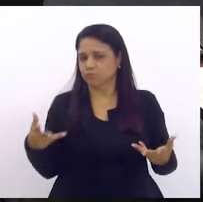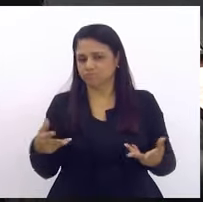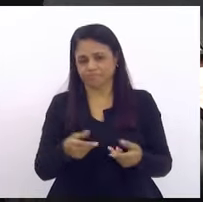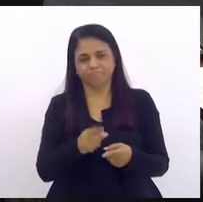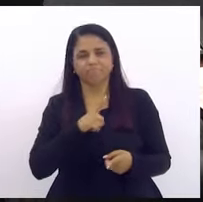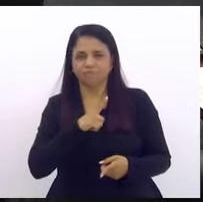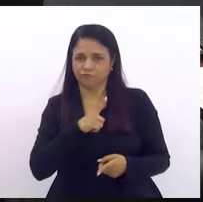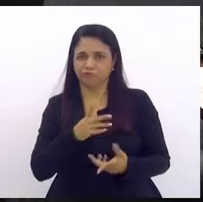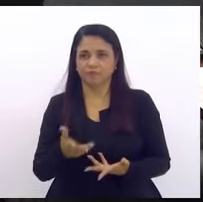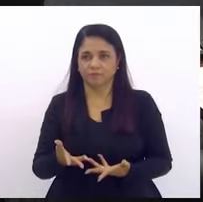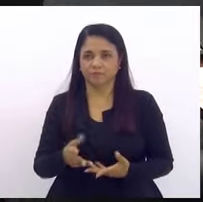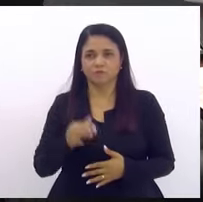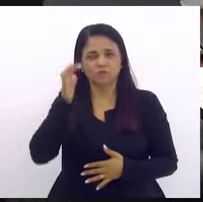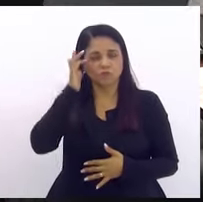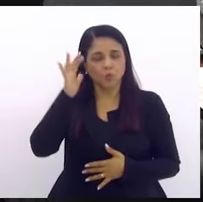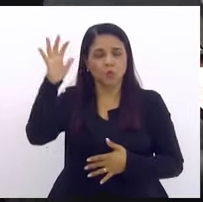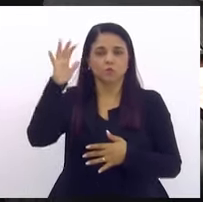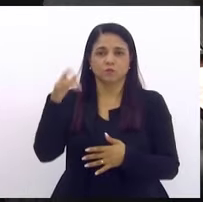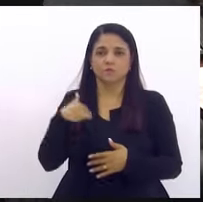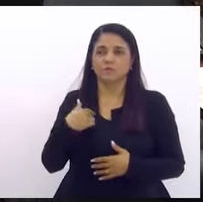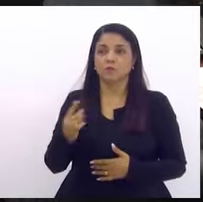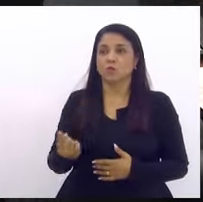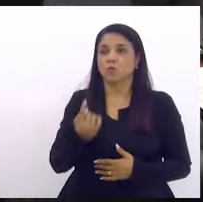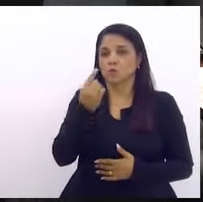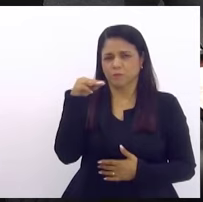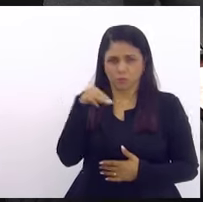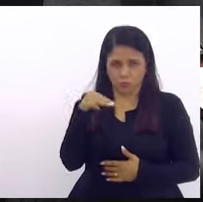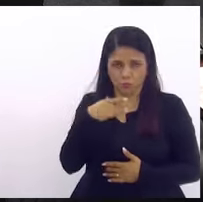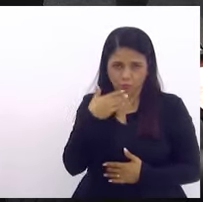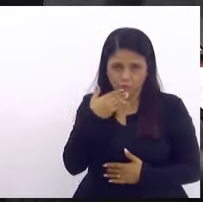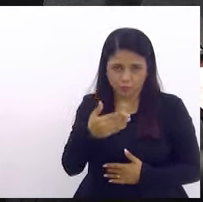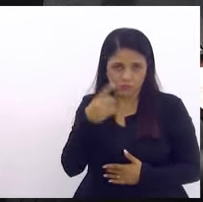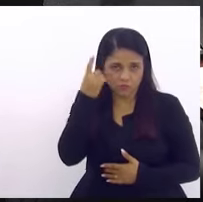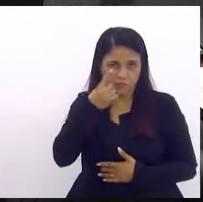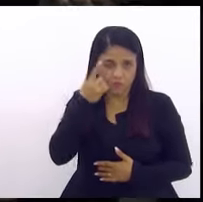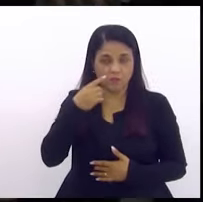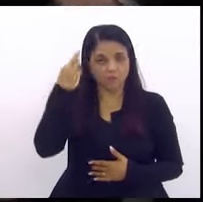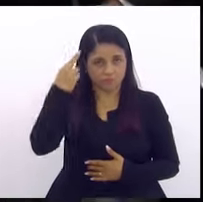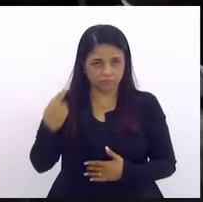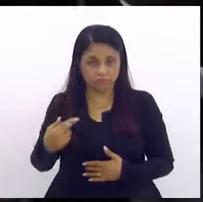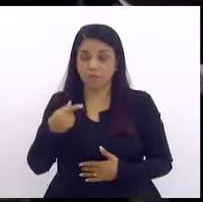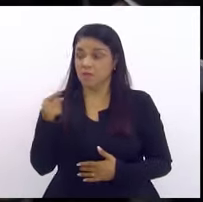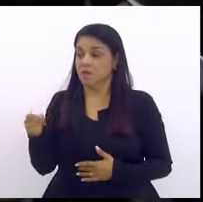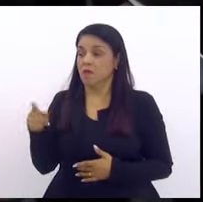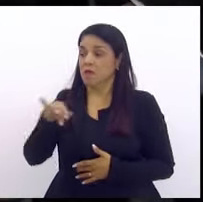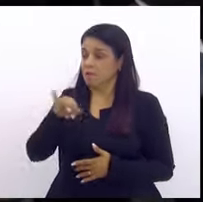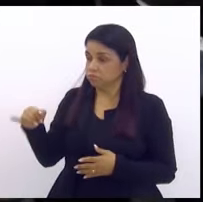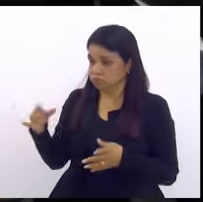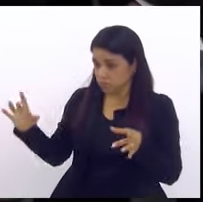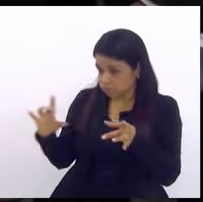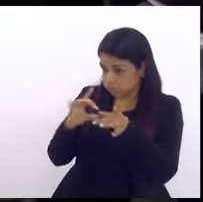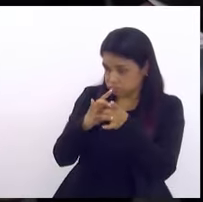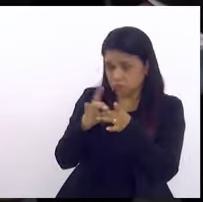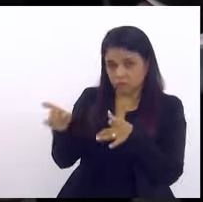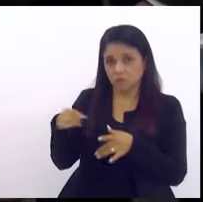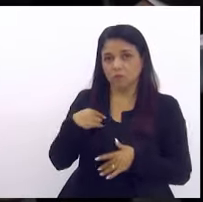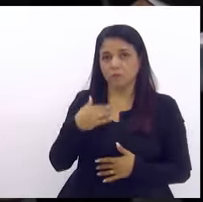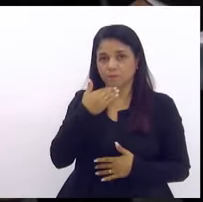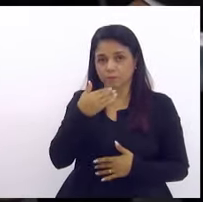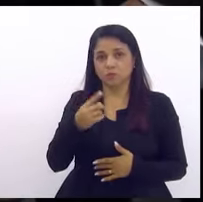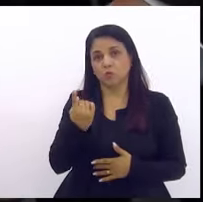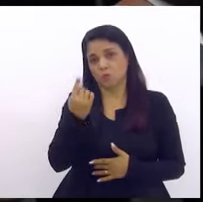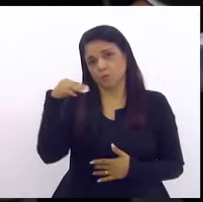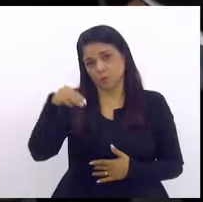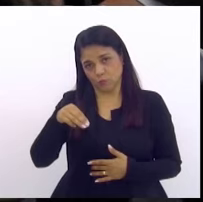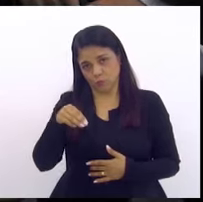Senhor vamos, presidente, deputada um minuto, Renata. Só aproveitando aqui o pedido do colega, só para a gente também aproveitar esse minuto